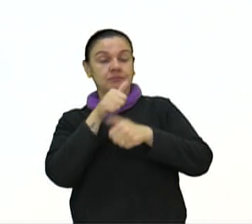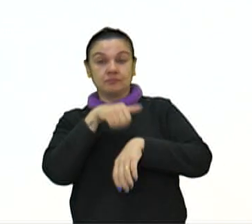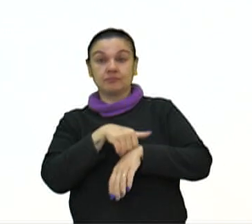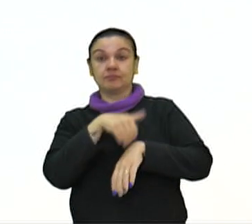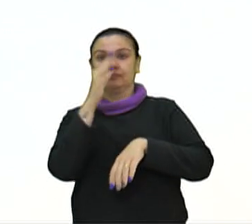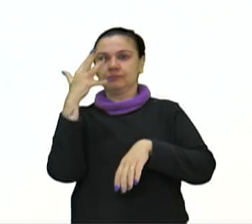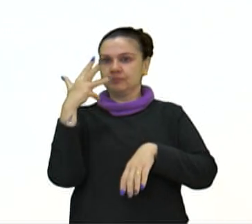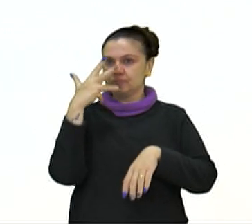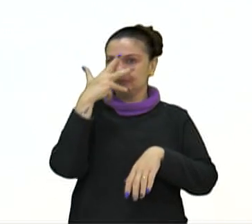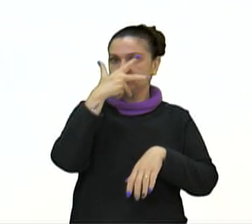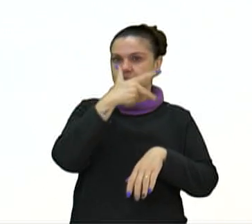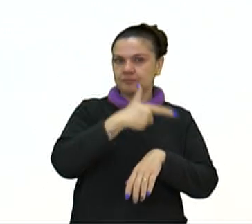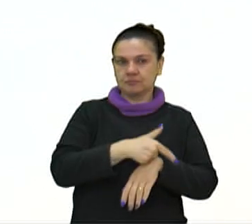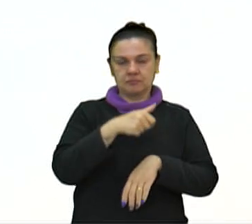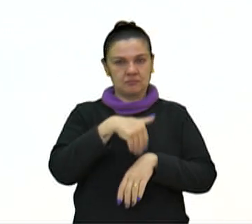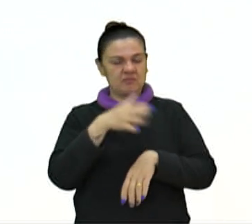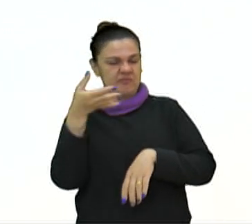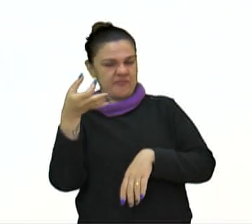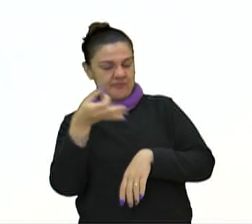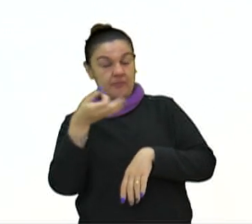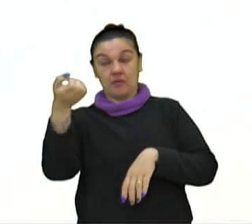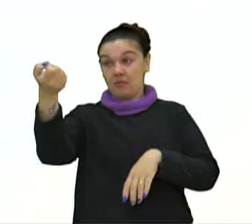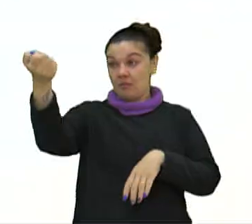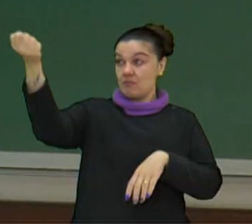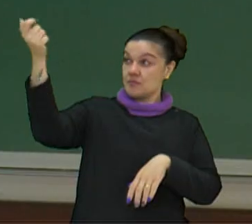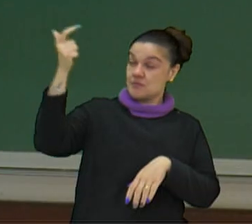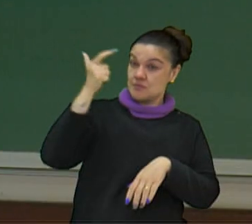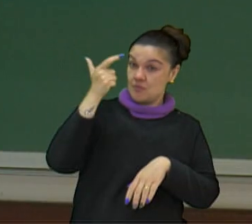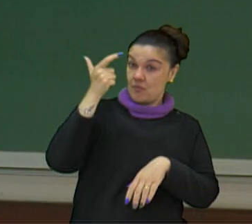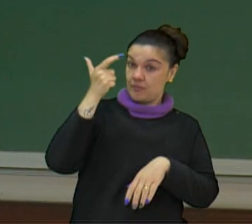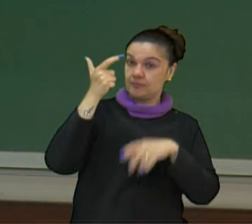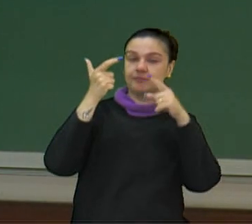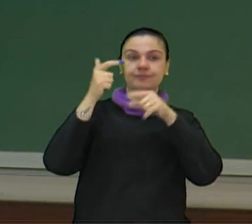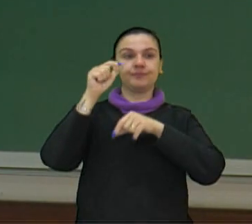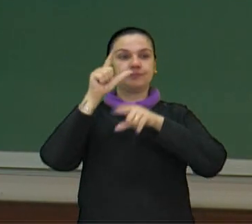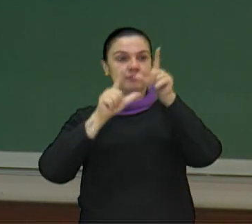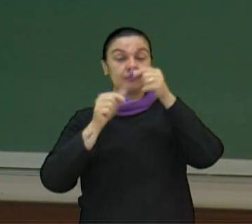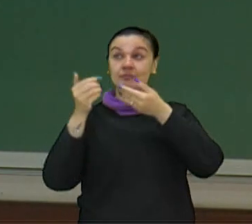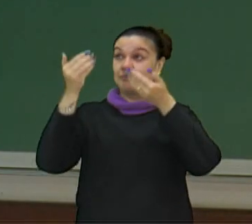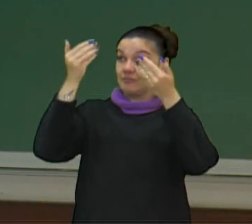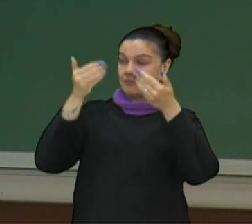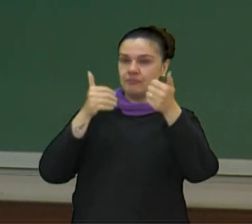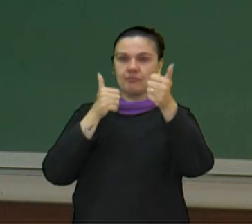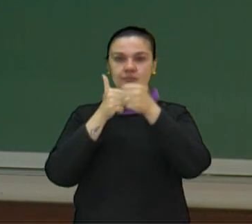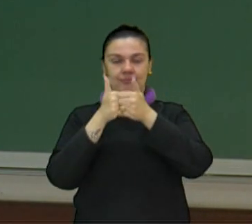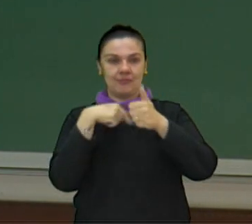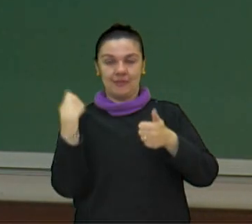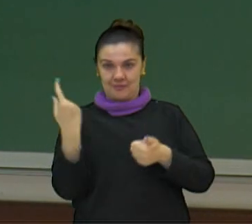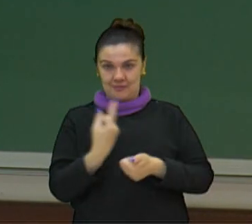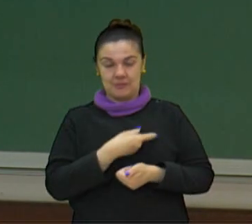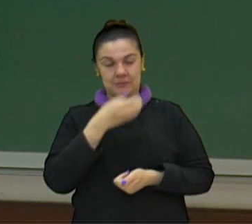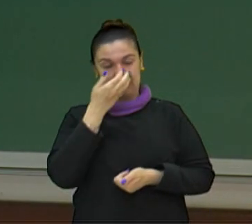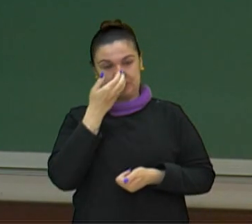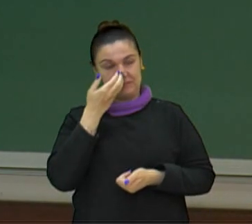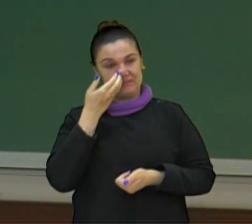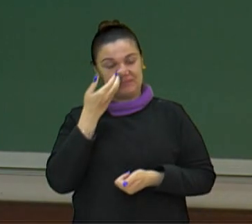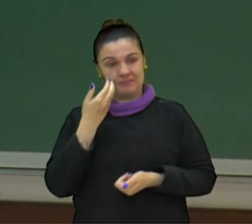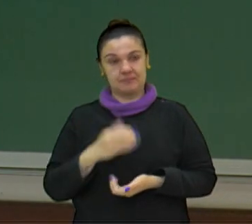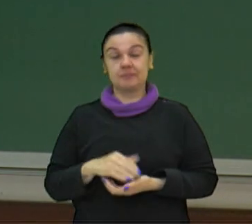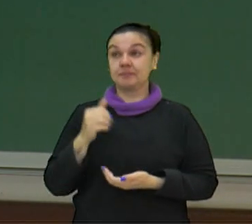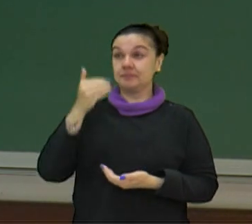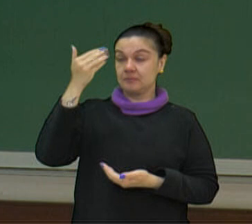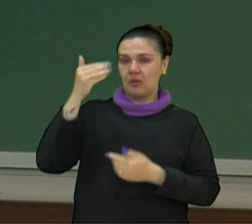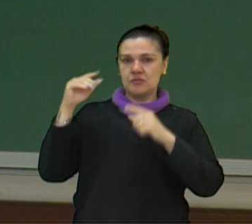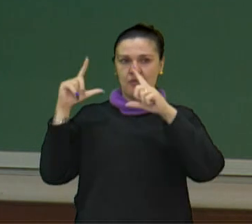melhores fotografias com mais resolução do Sol, essa estrela que está aqui tão perto da gente. E